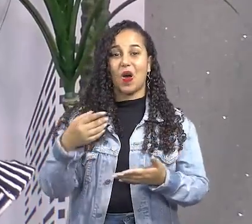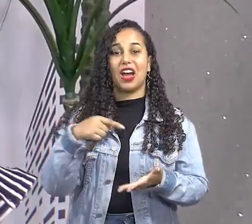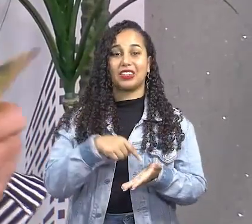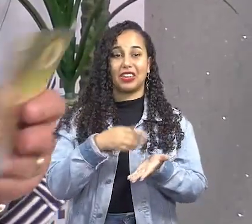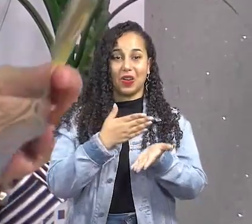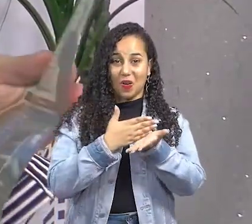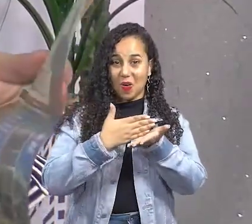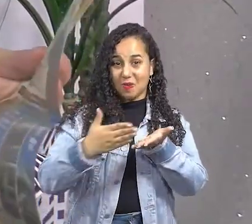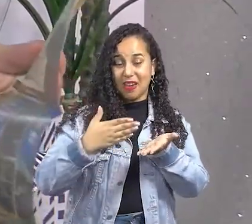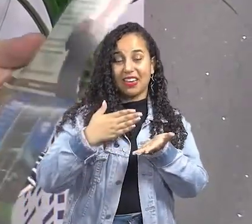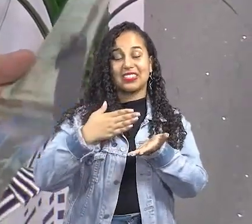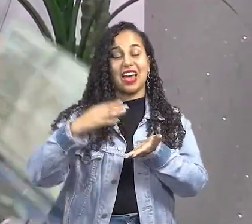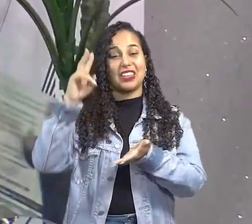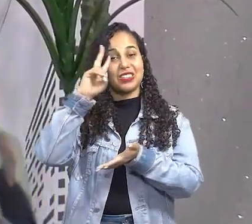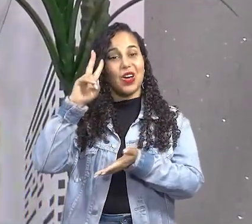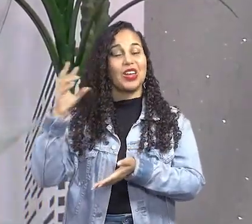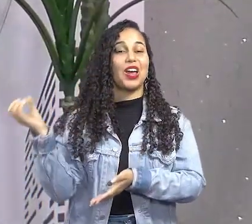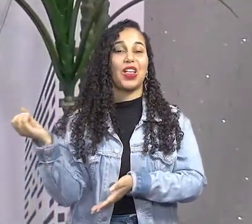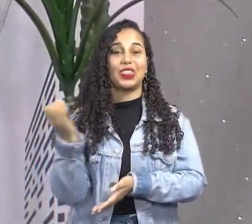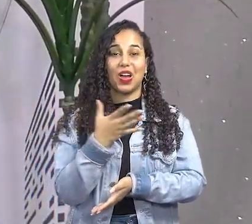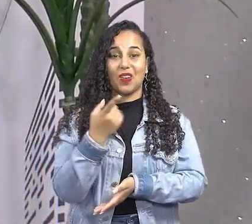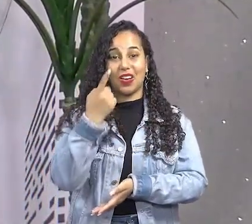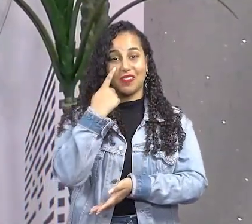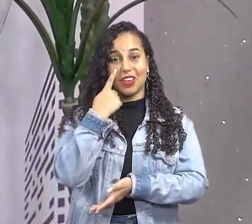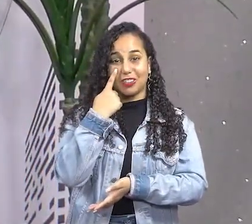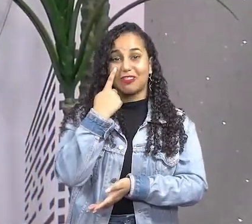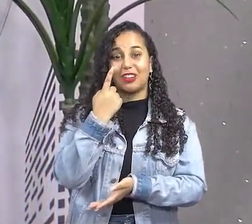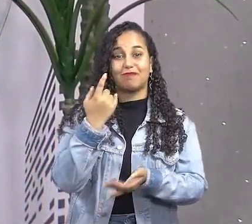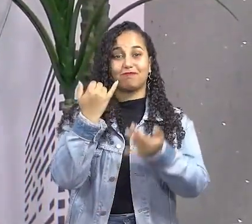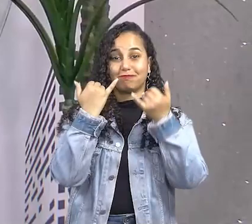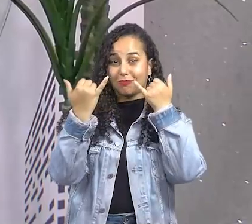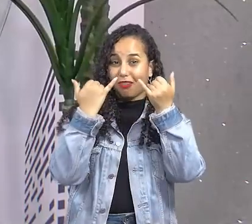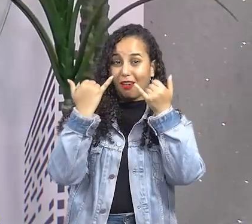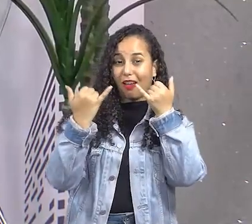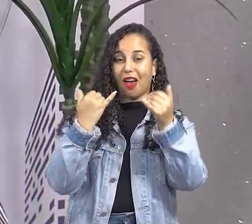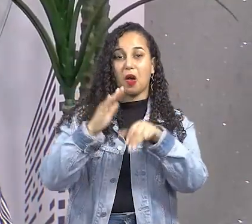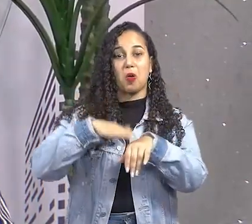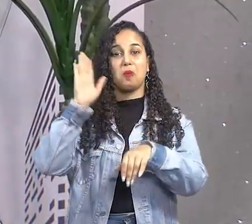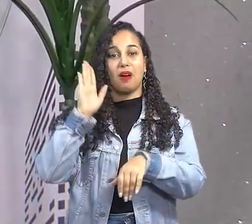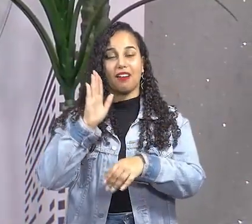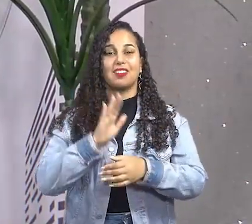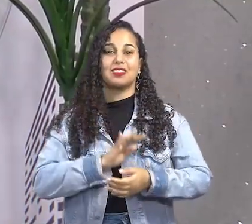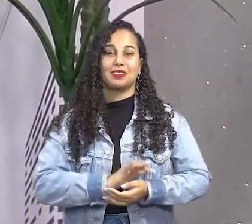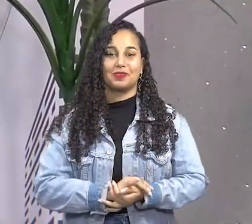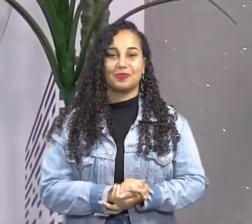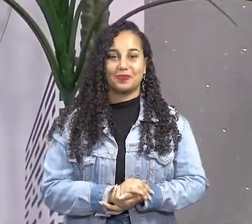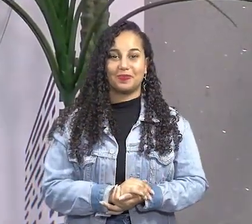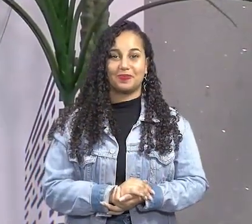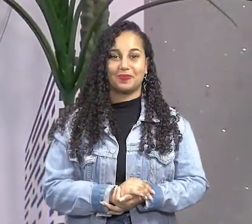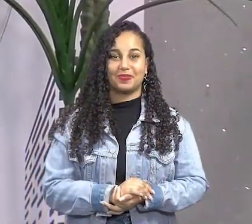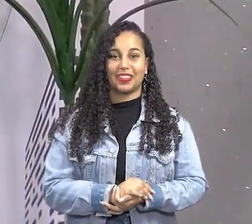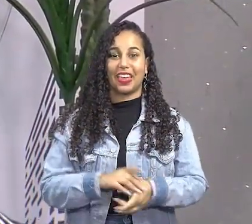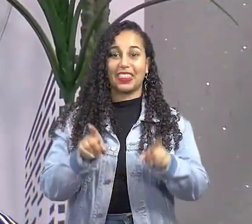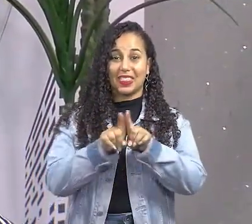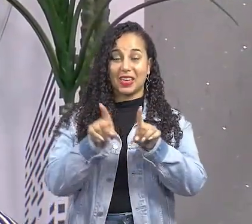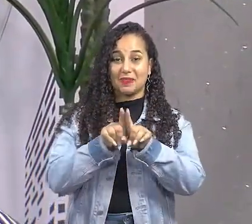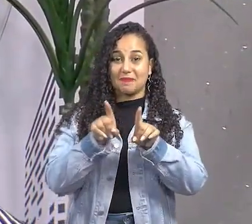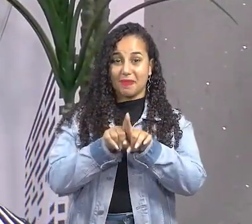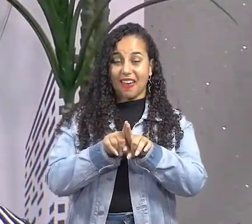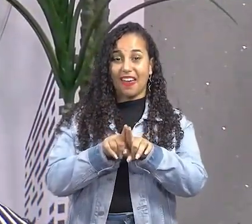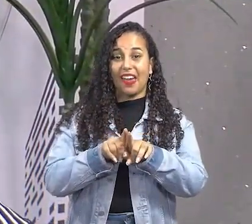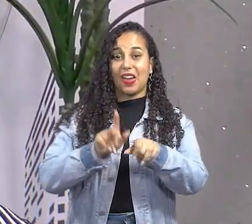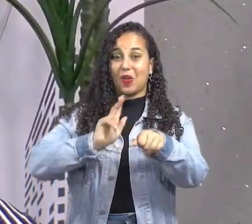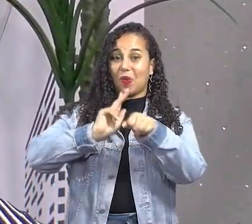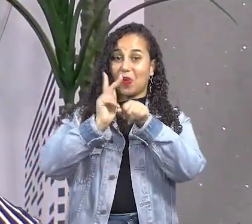nova história, Jardim de Deus, a clínica. Você vai ver a chamada aí também, maravilhosa para você. E também